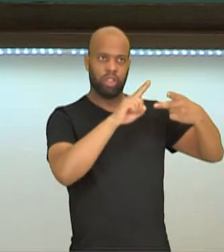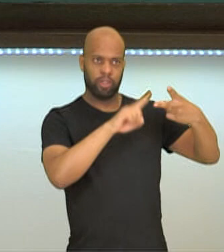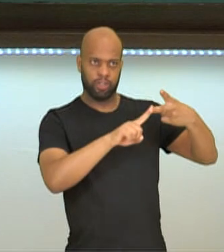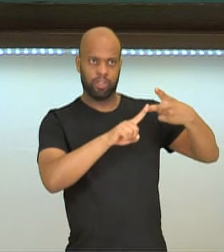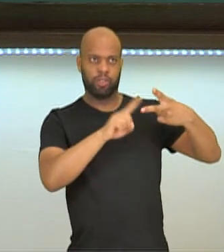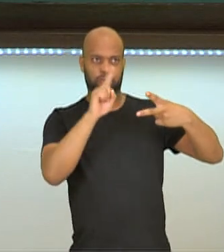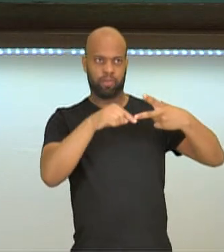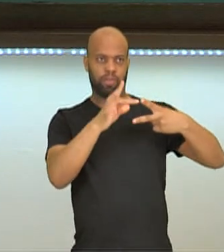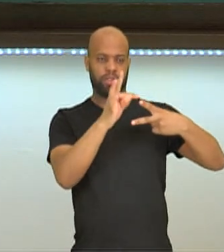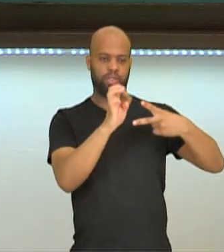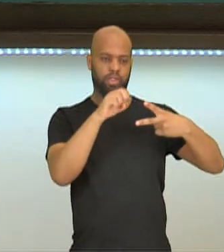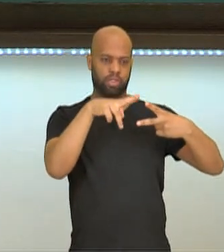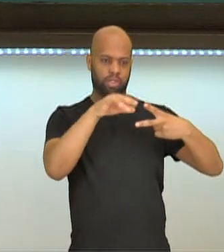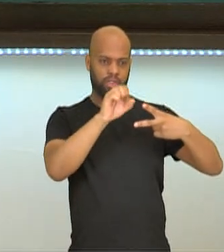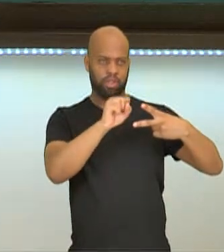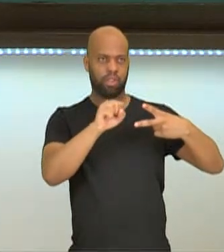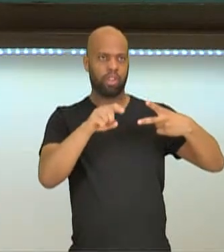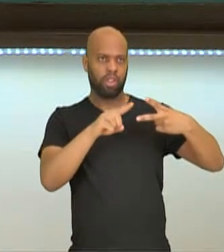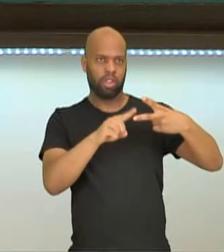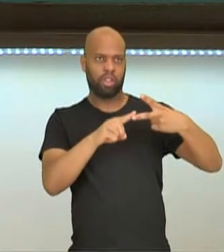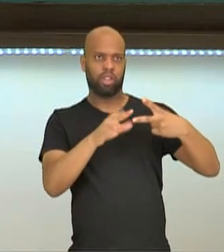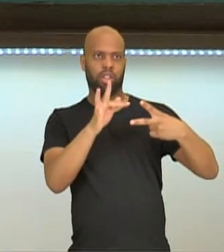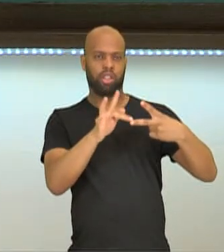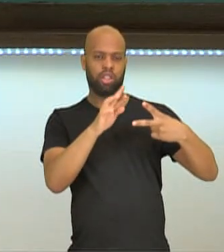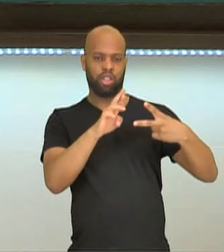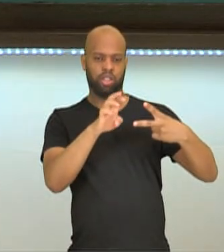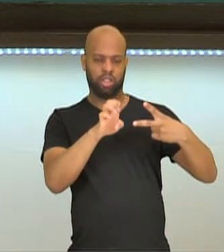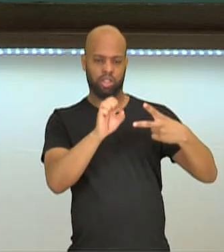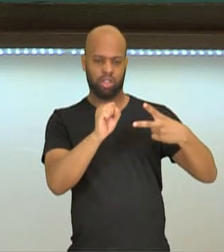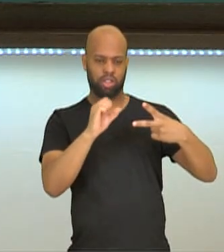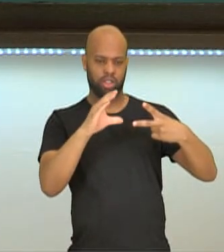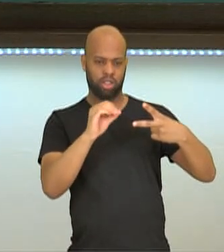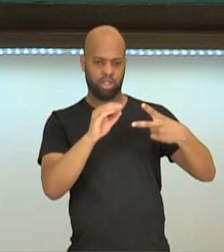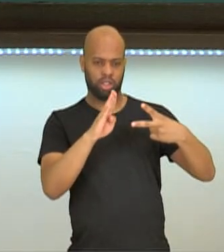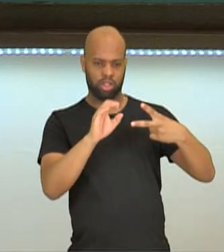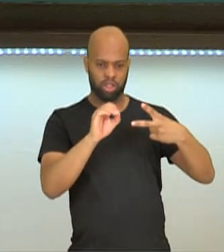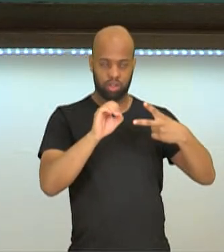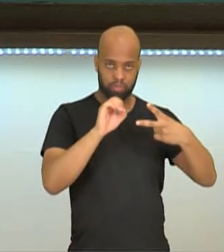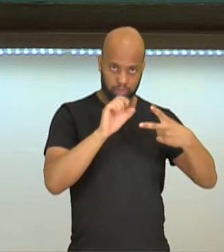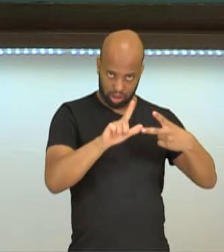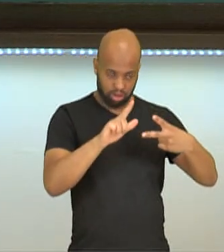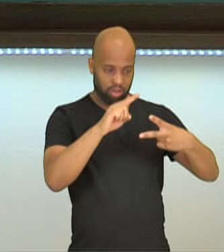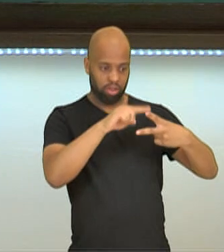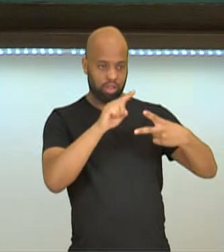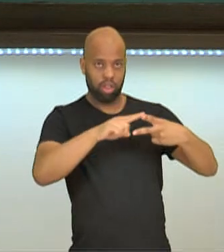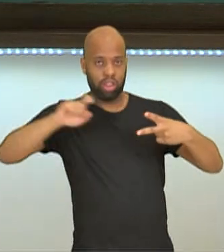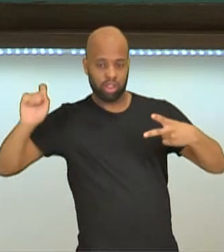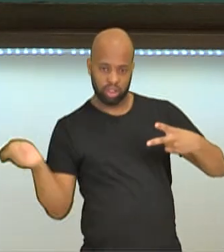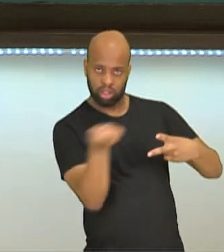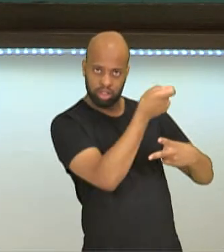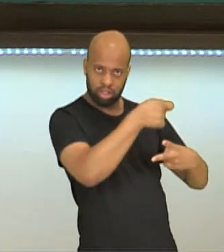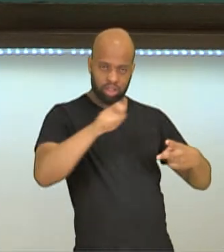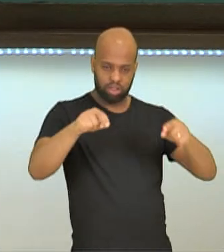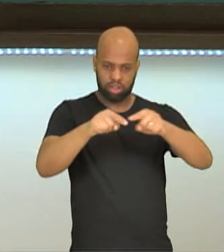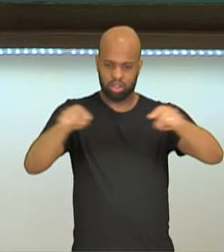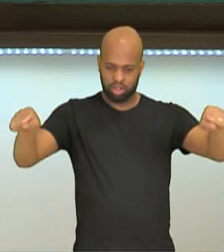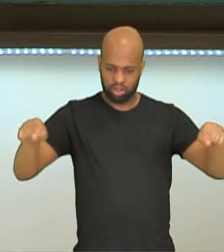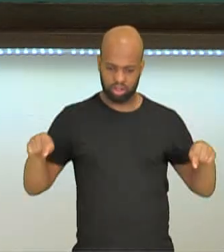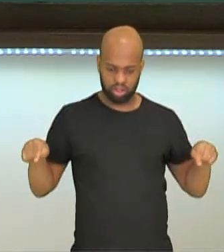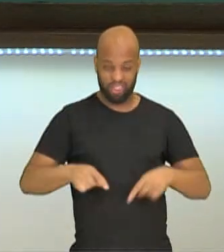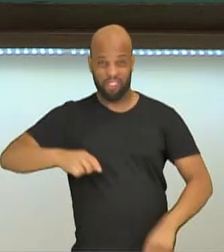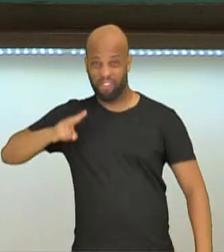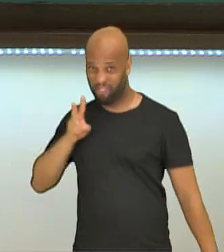são esportes que você tem que rebater uma bola. Mas qual que é a diferença? No tênis, eu rebato a bola com a maior